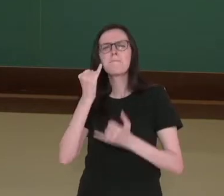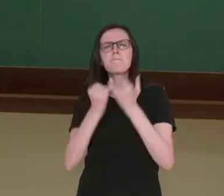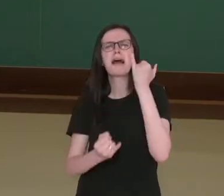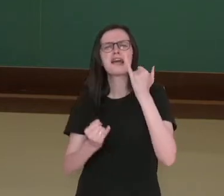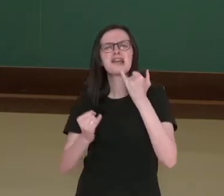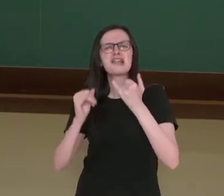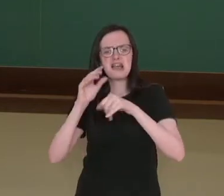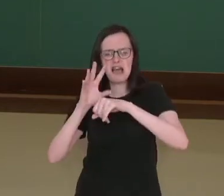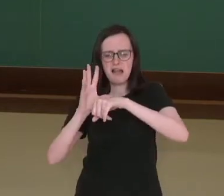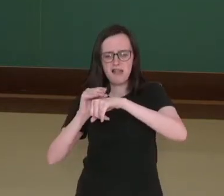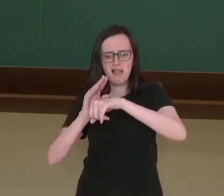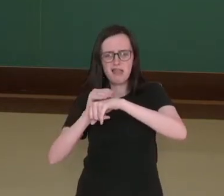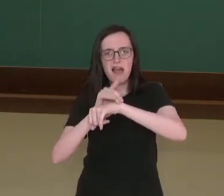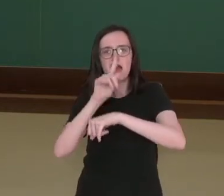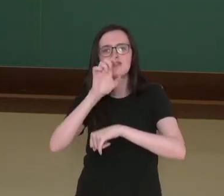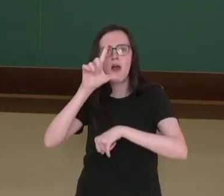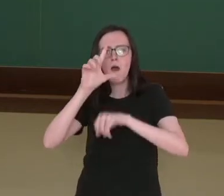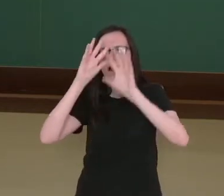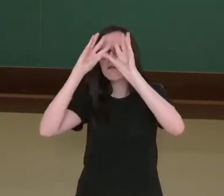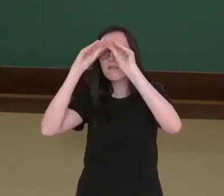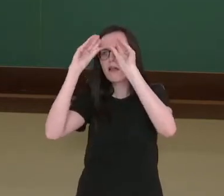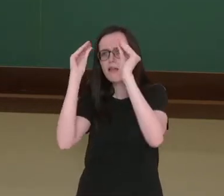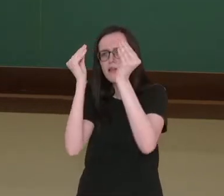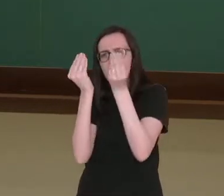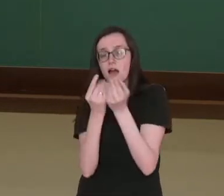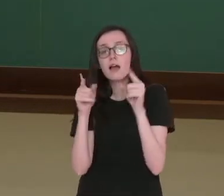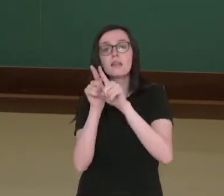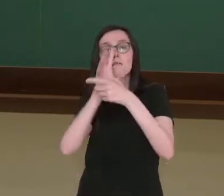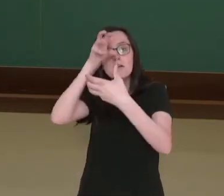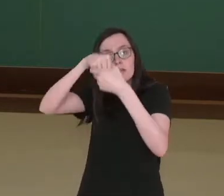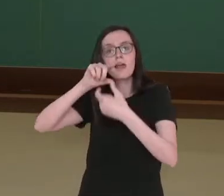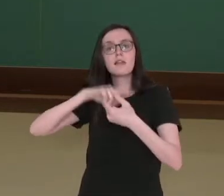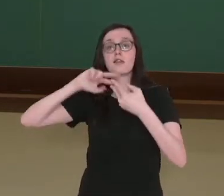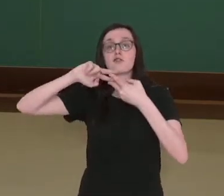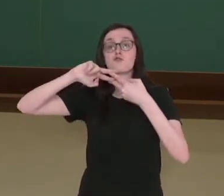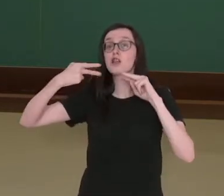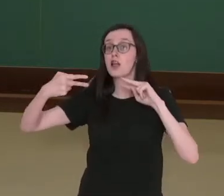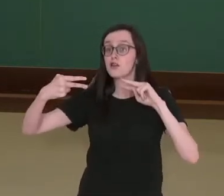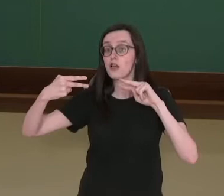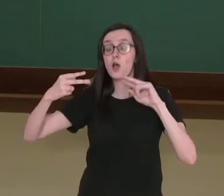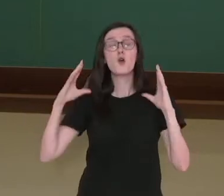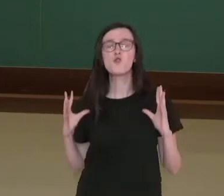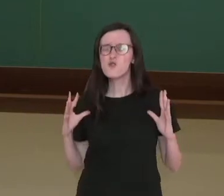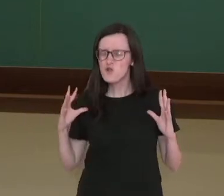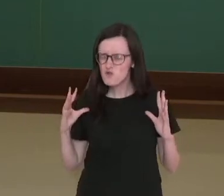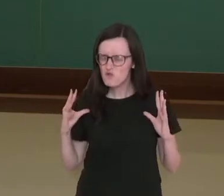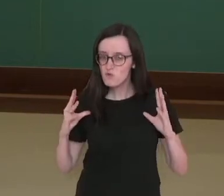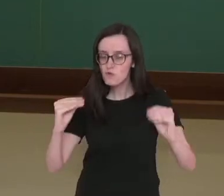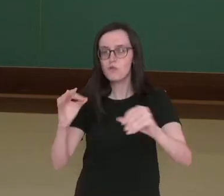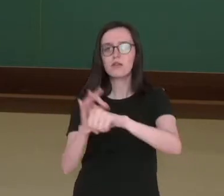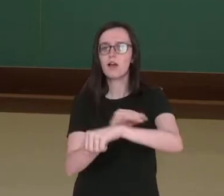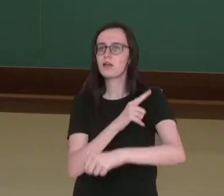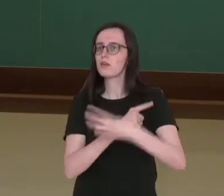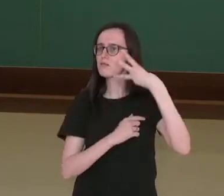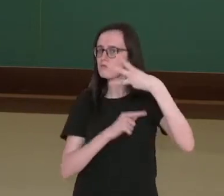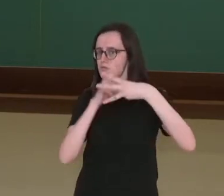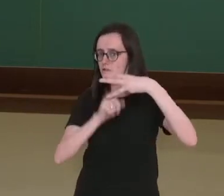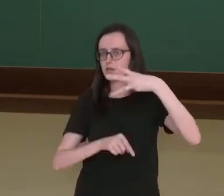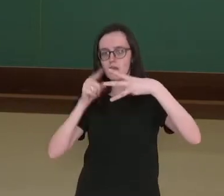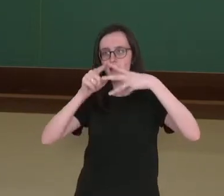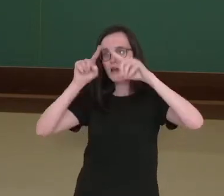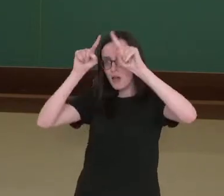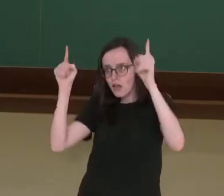gel que preenche toda a célula. E ela tem o material genético. Então, todas as células têm essas três coisas: